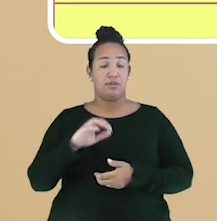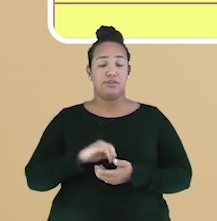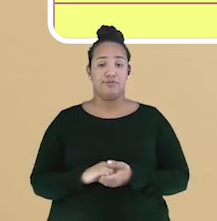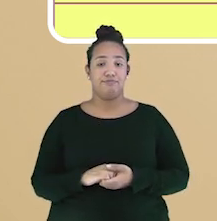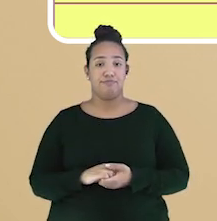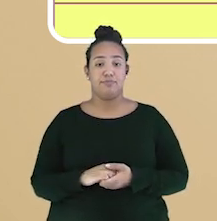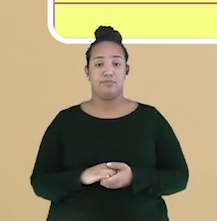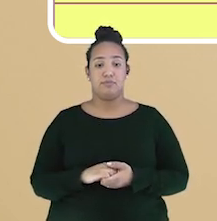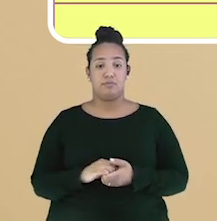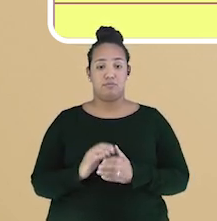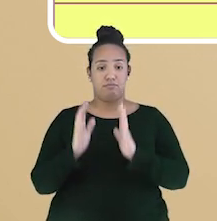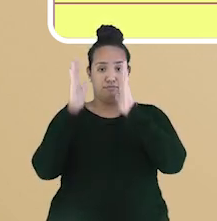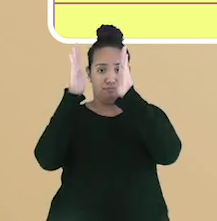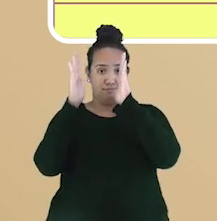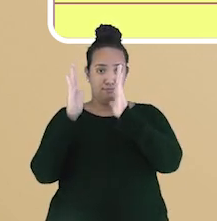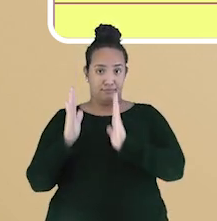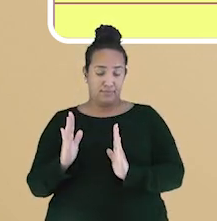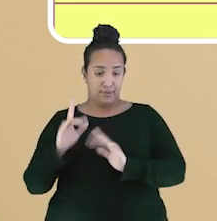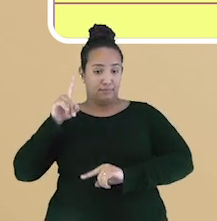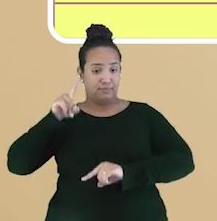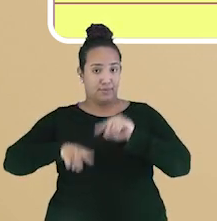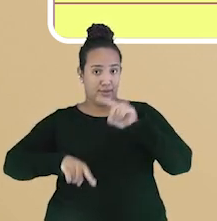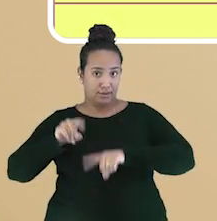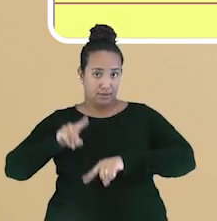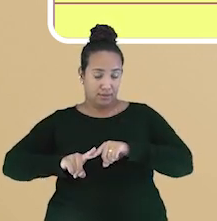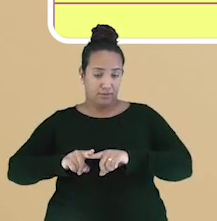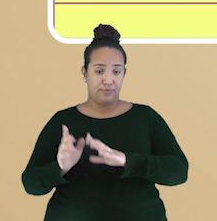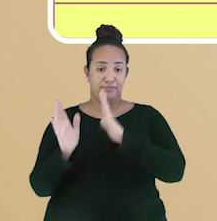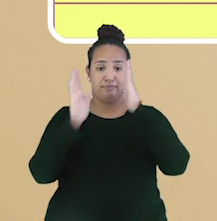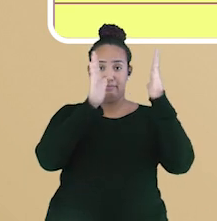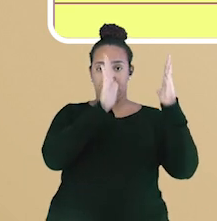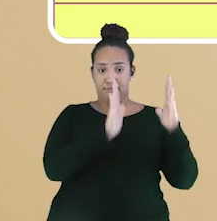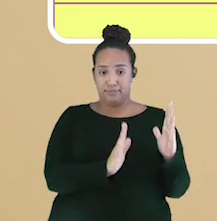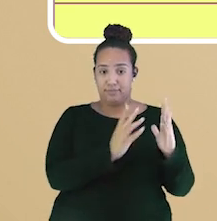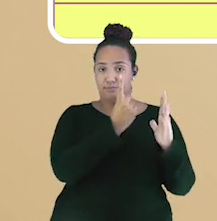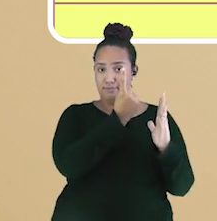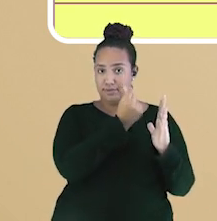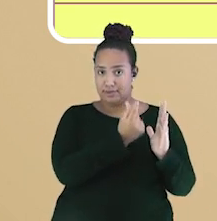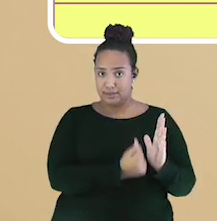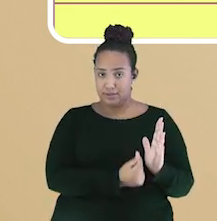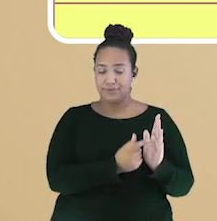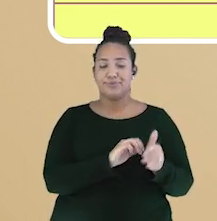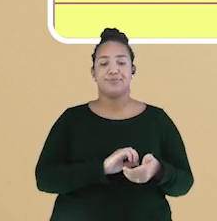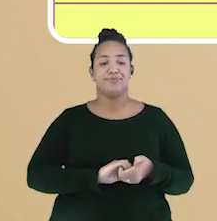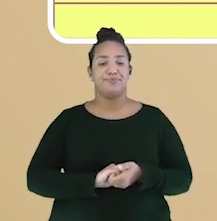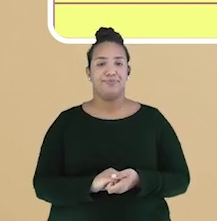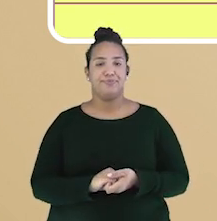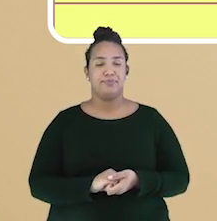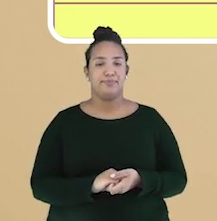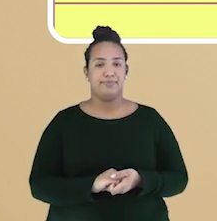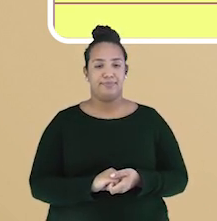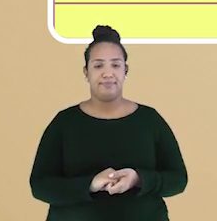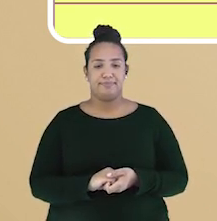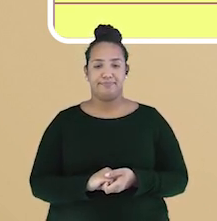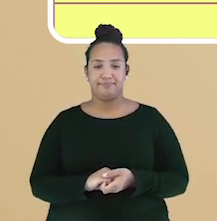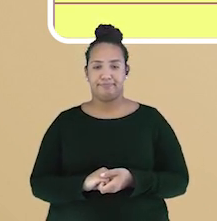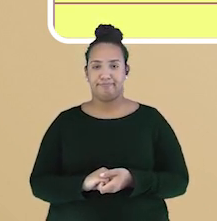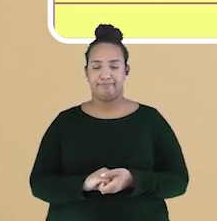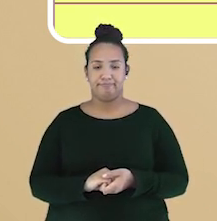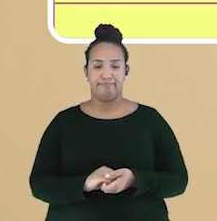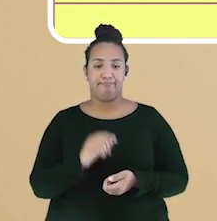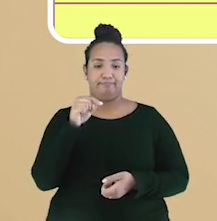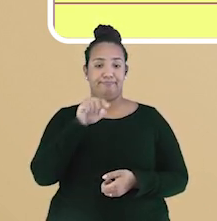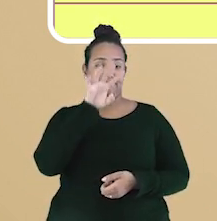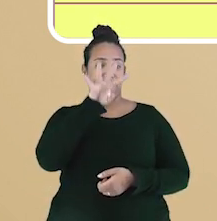na coluna da esquerda e os preços na coluna da direita esta tabela